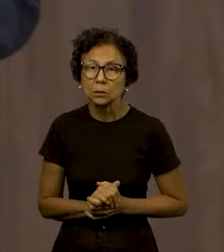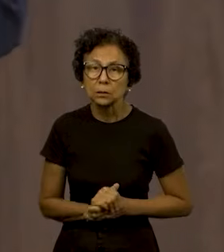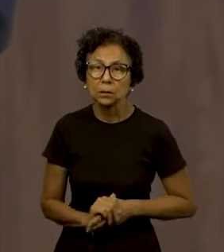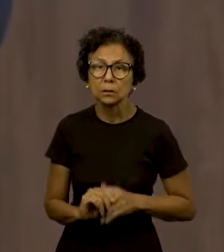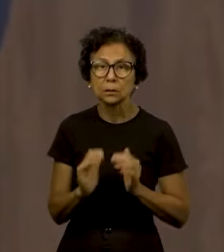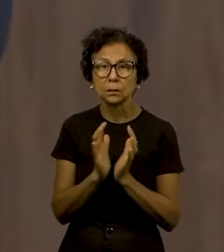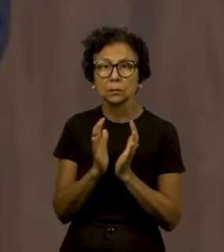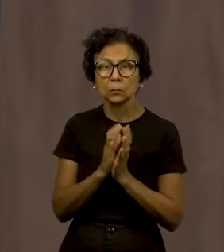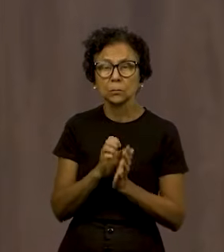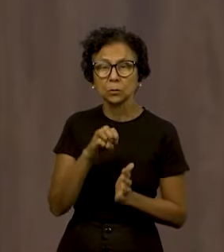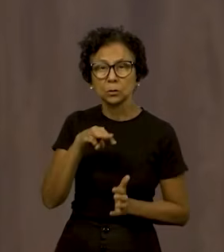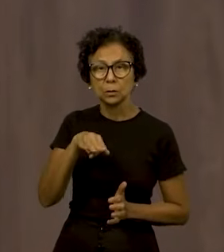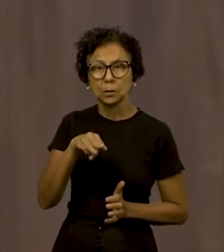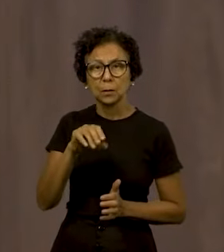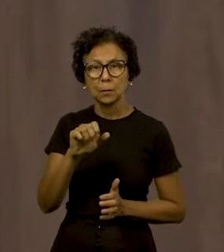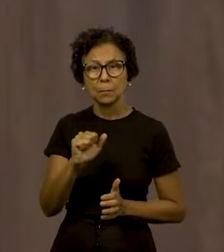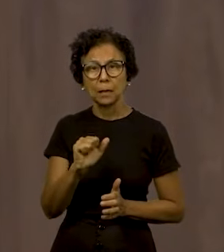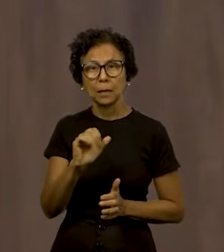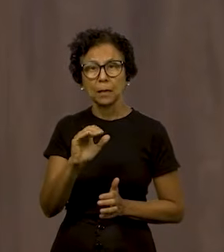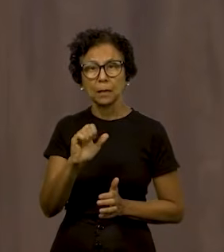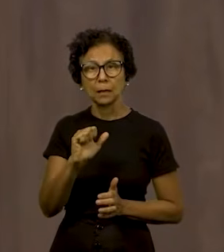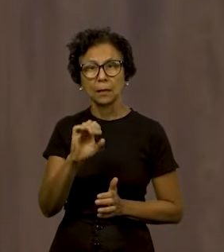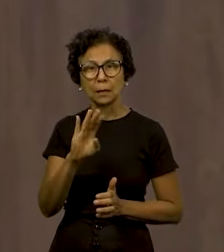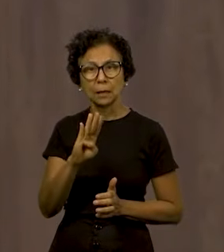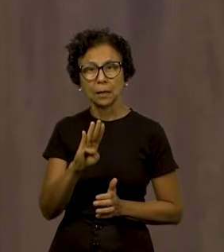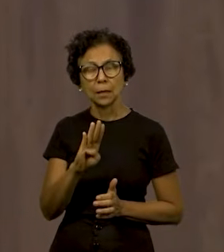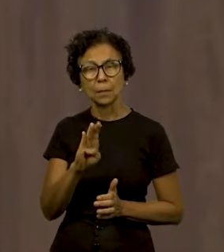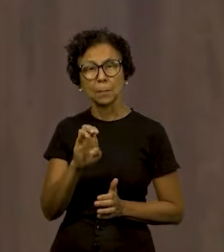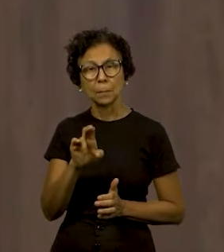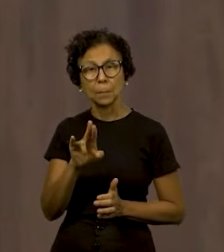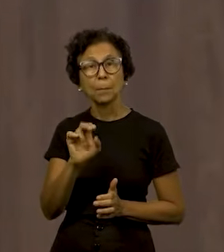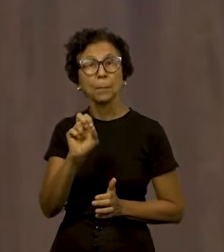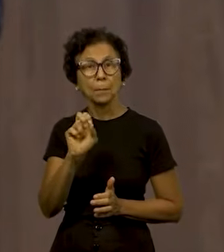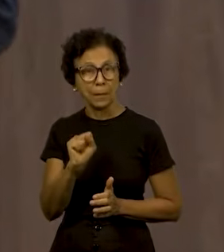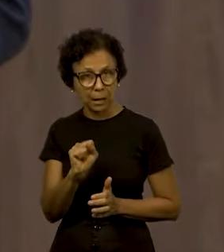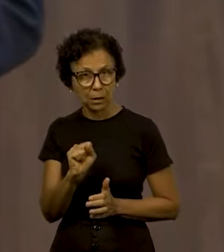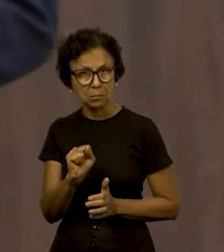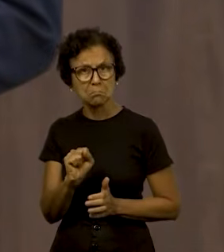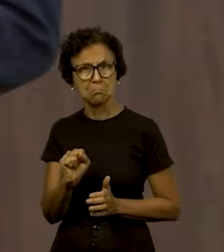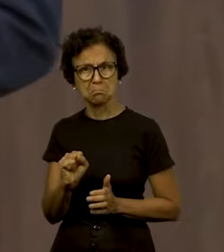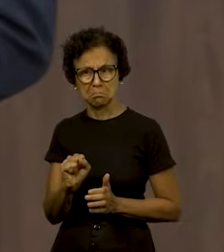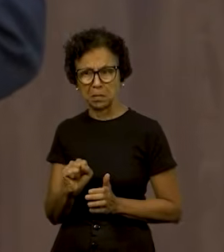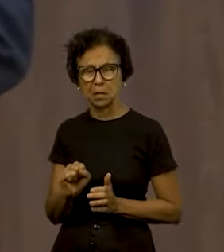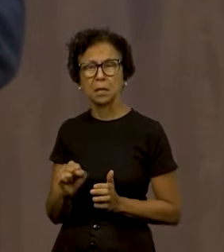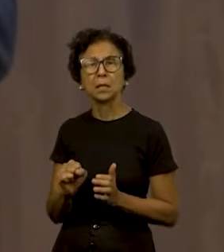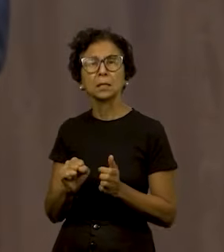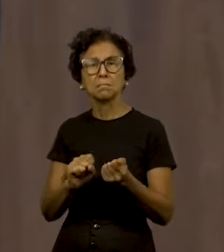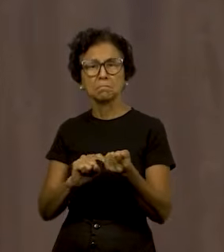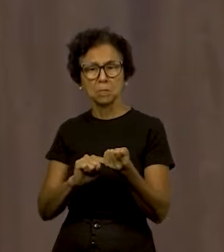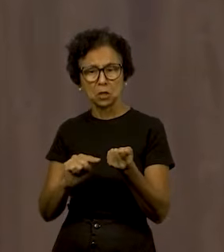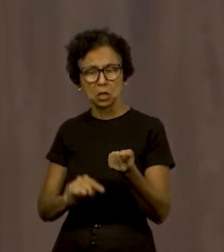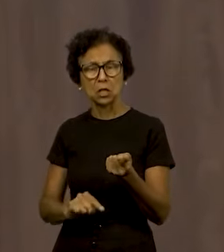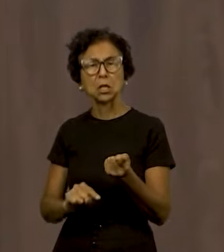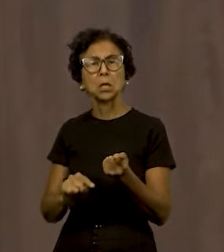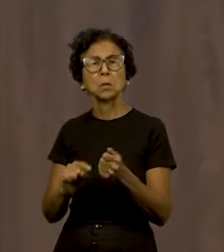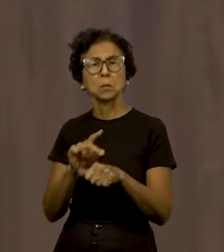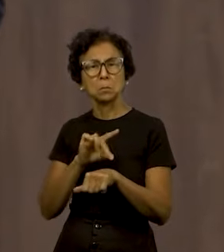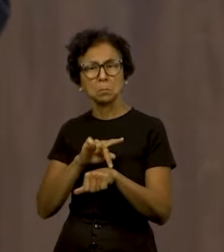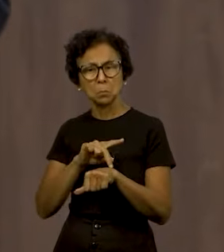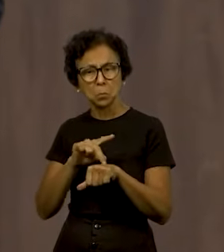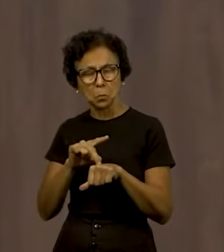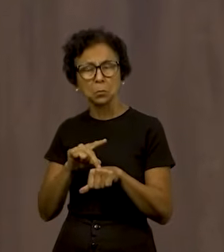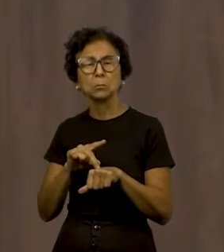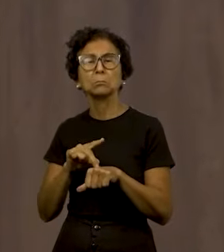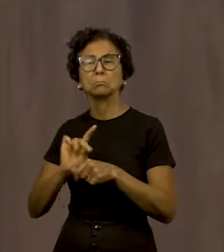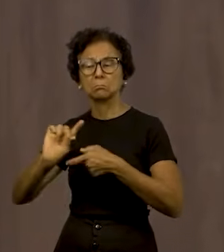Macabeus eram israelitas puros, né? E a partir disso eles